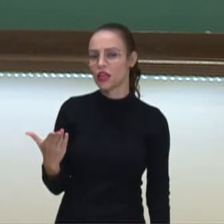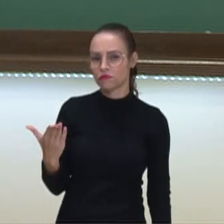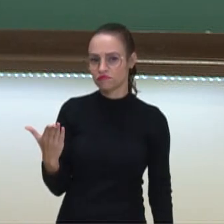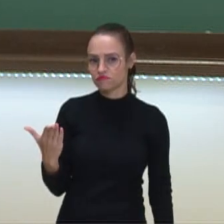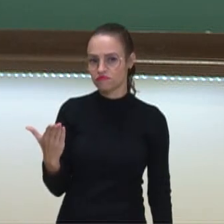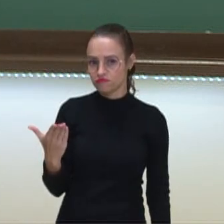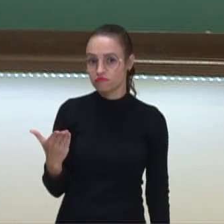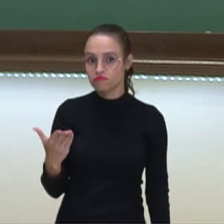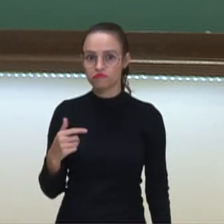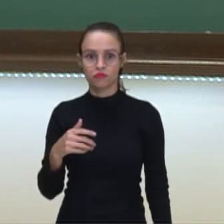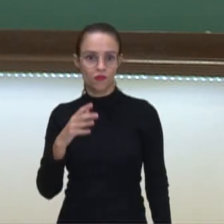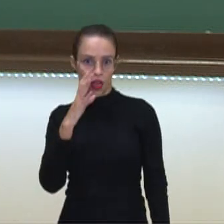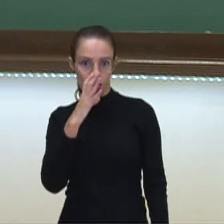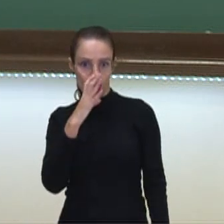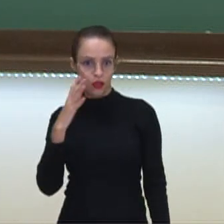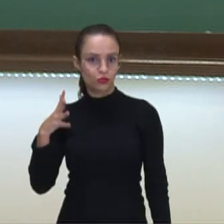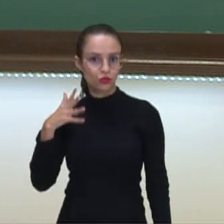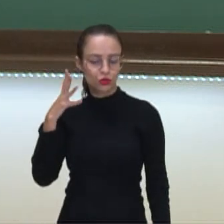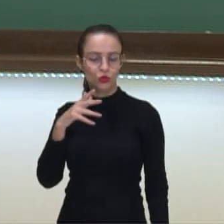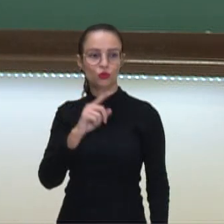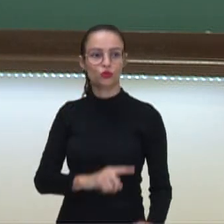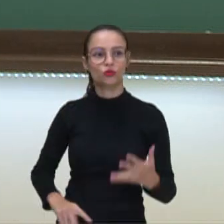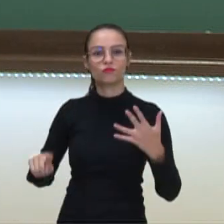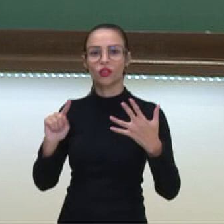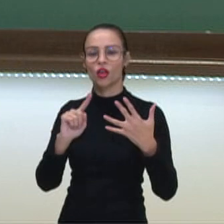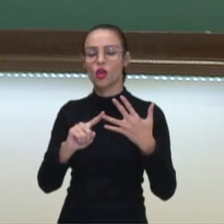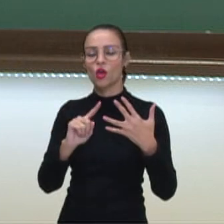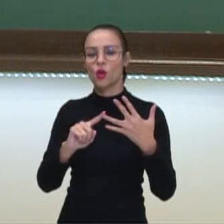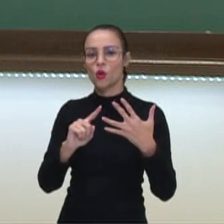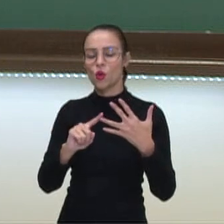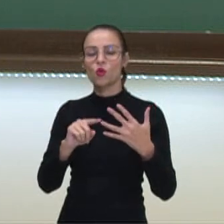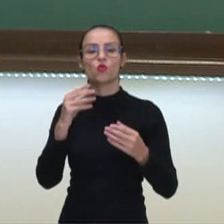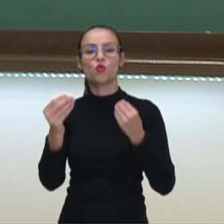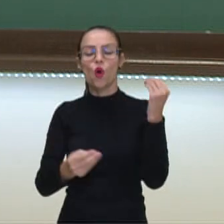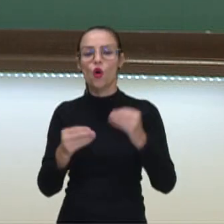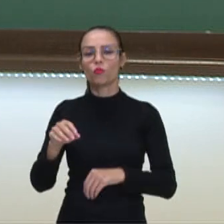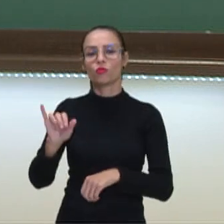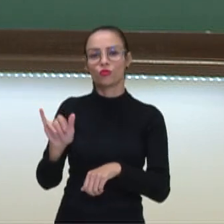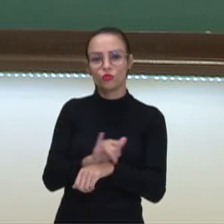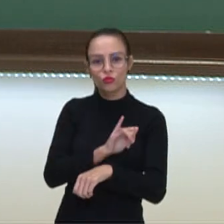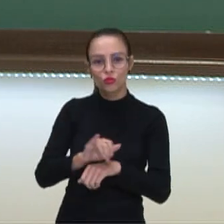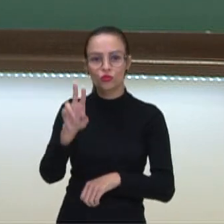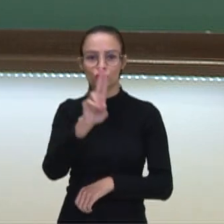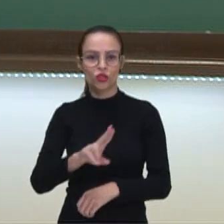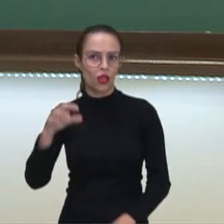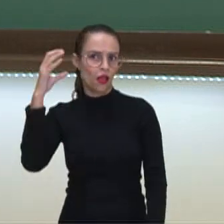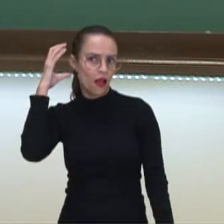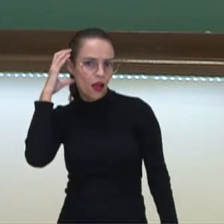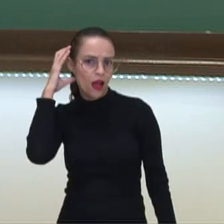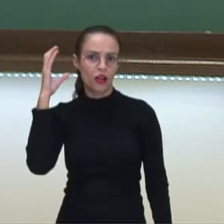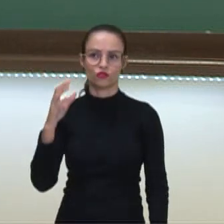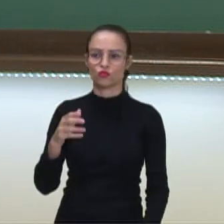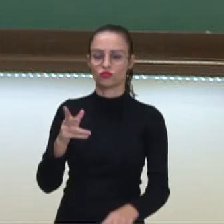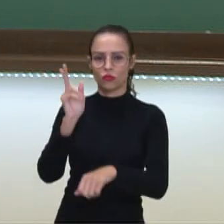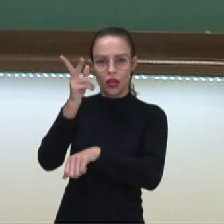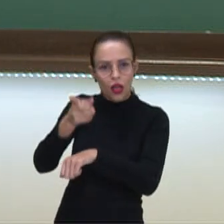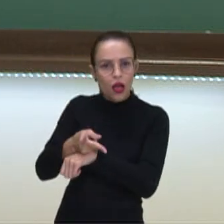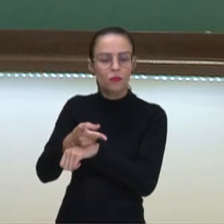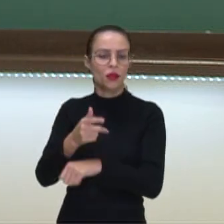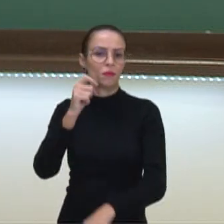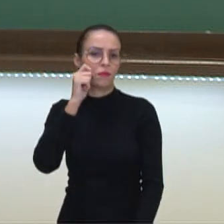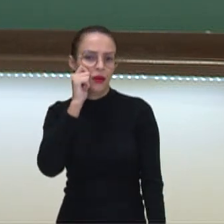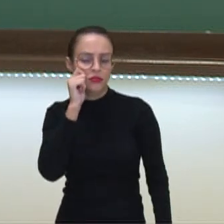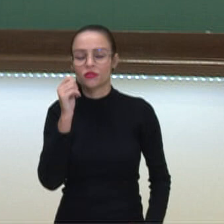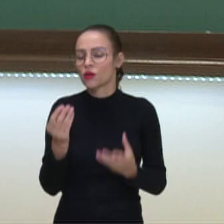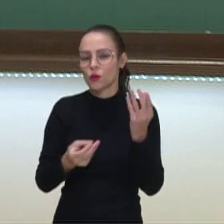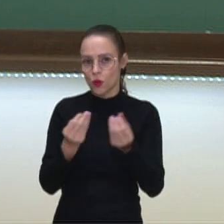nosso discurso, que vai ouvir? Por que meio, né? Visual, né? Vai ser pelo rádio, vai ser pela câmera, vai ser presencial,